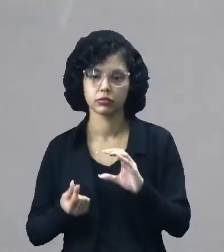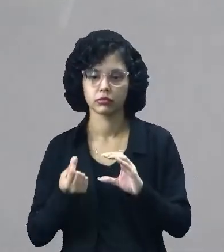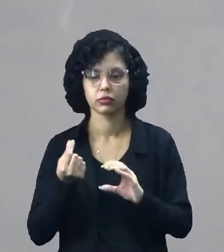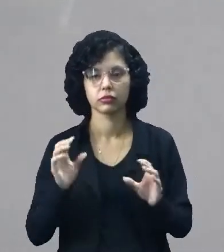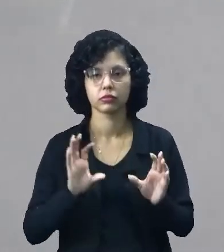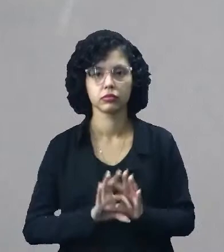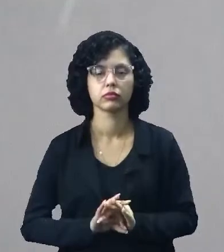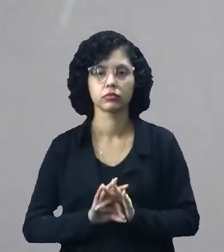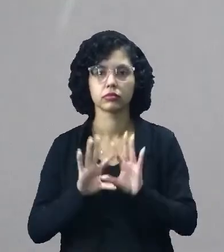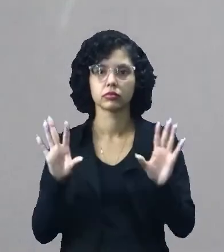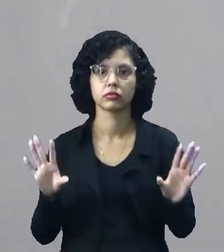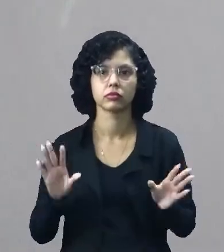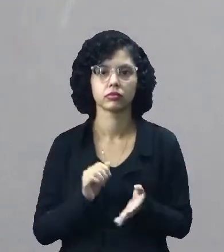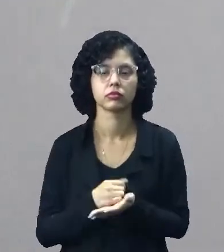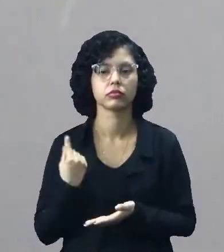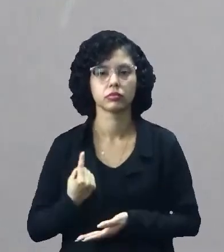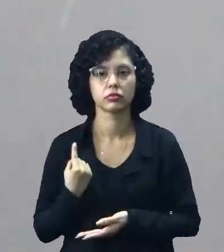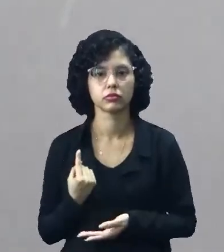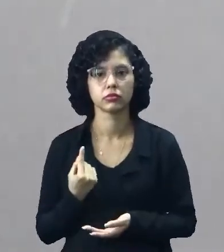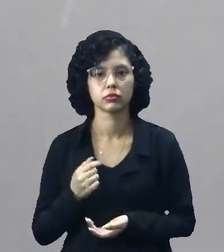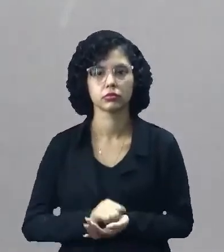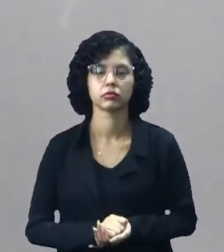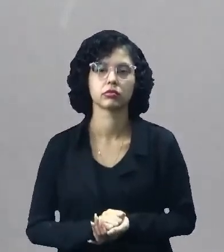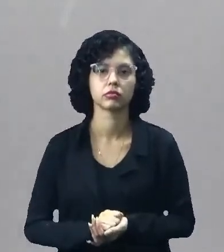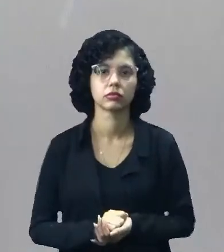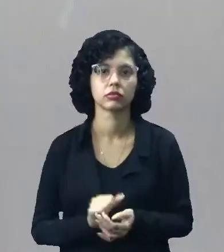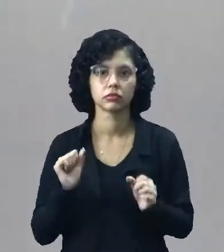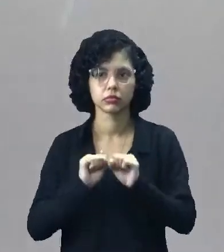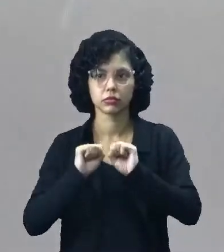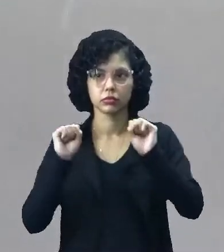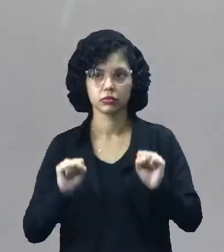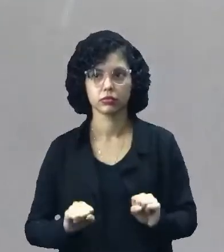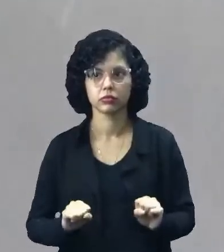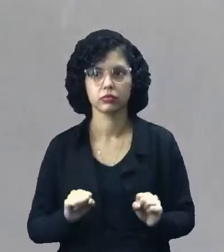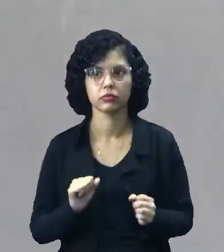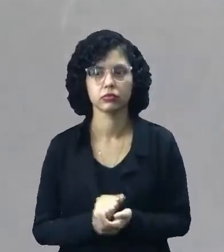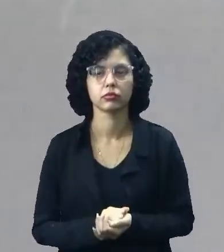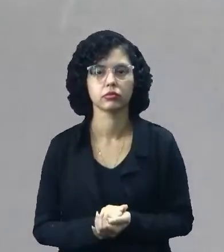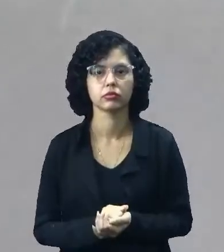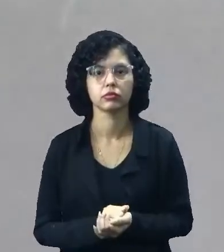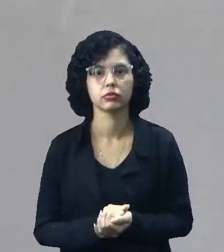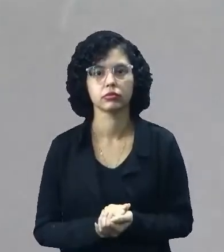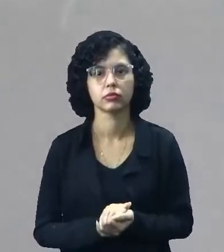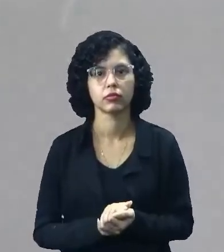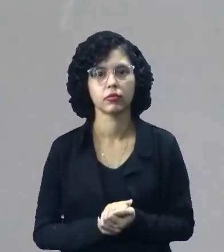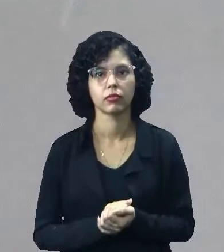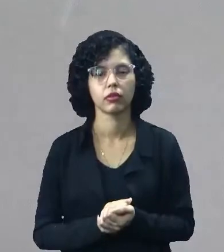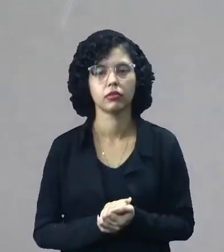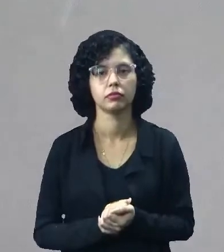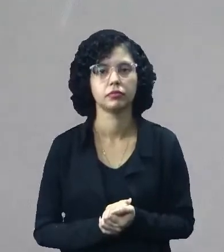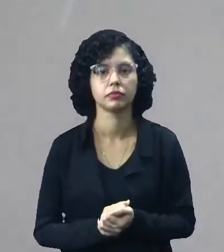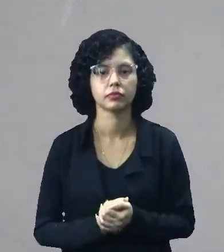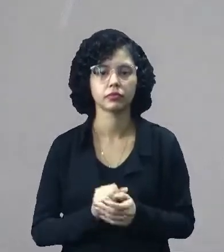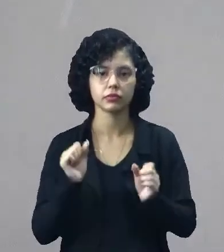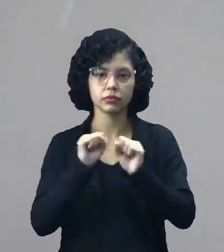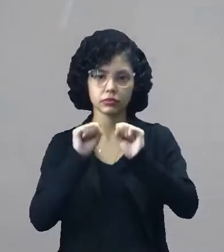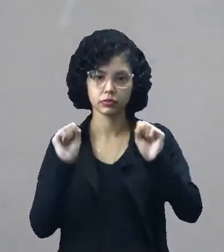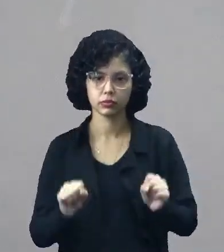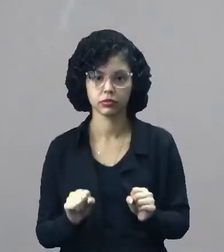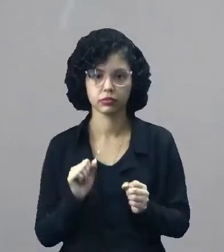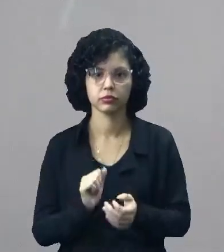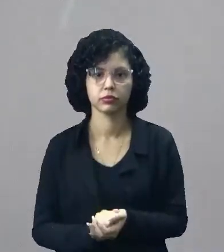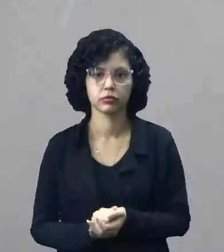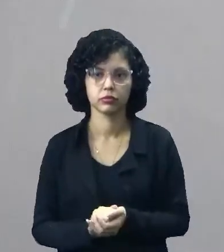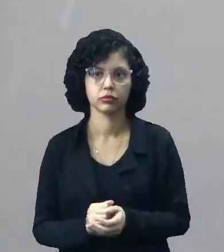a liberdade individual. Dentro dos sistemas totalitários, por exemplo, né, o sistema, vamos colocar